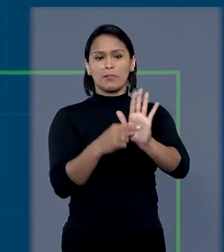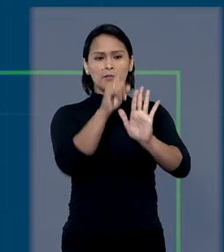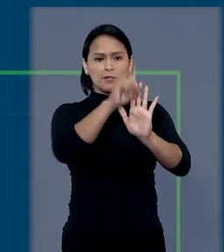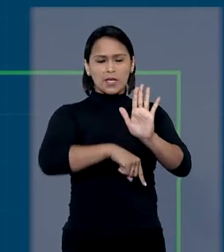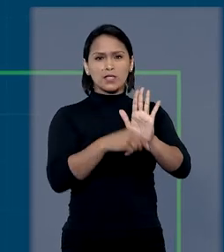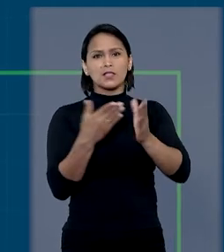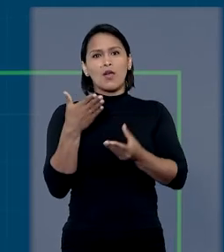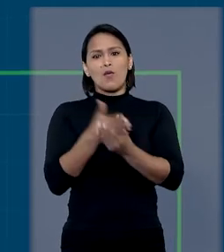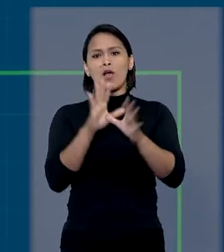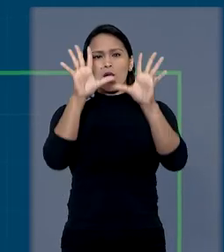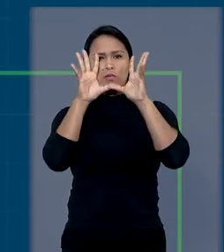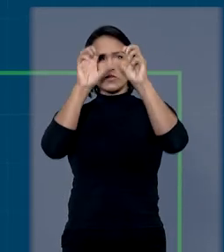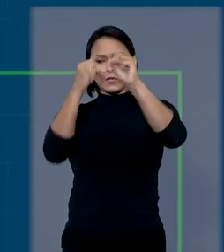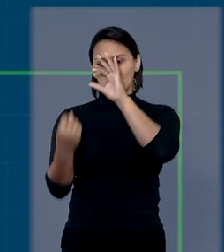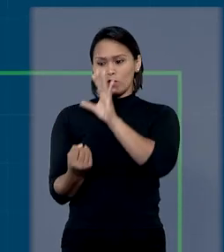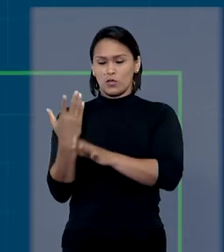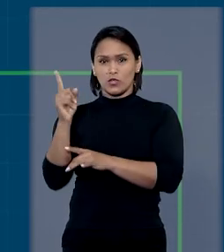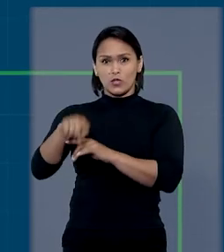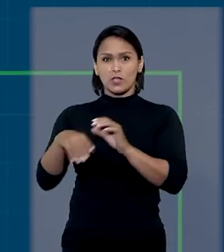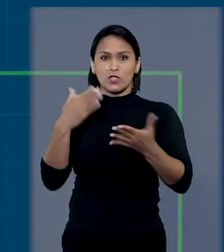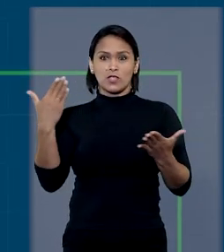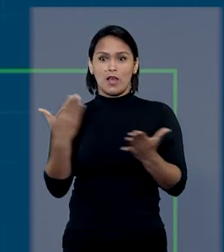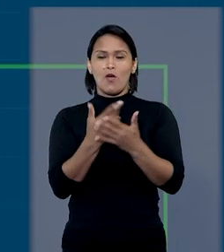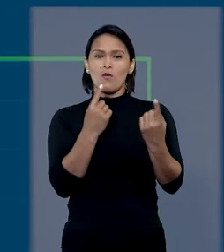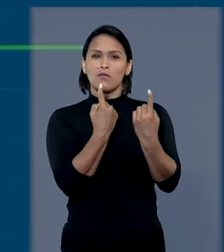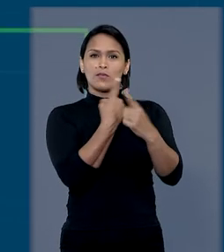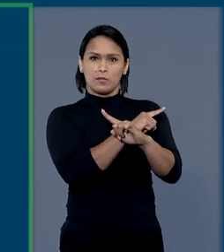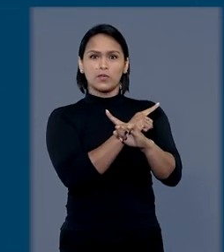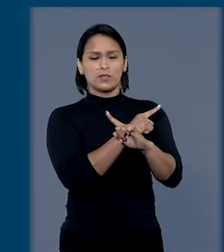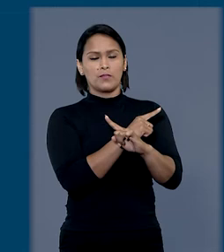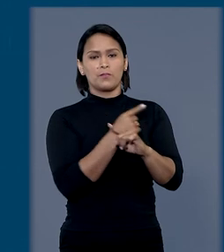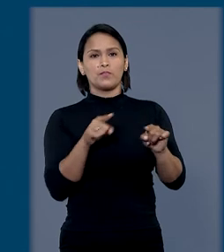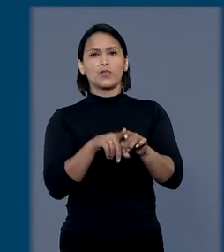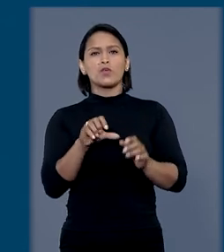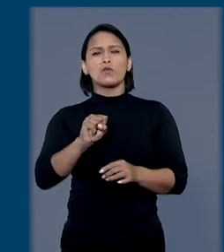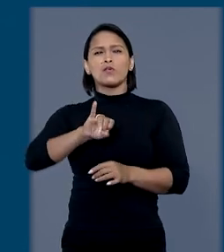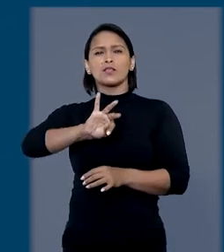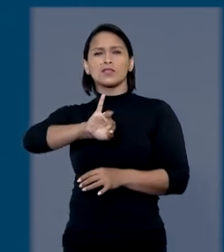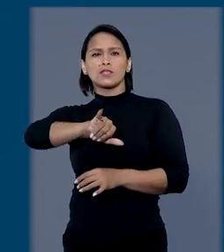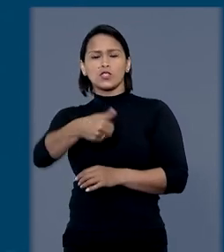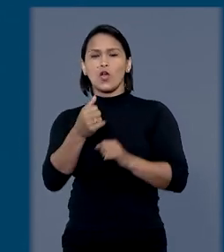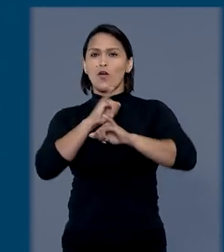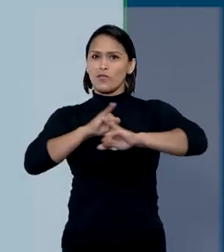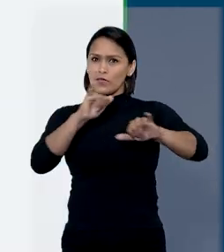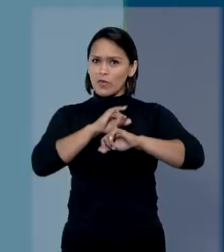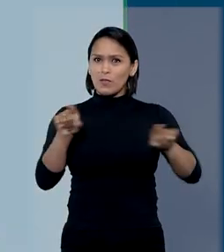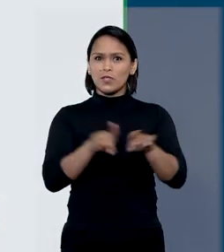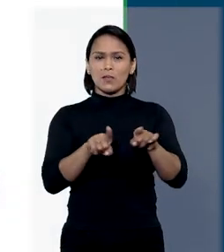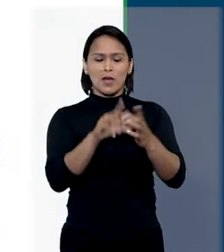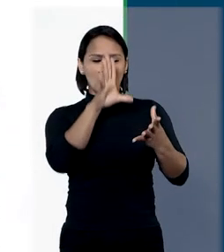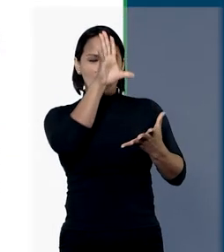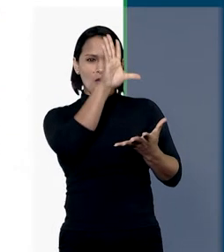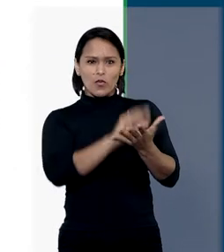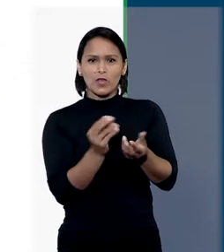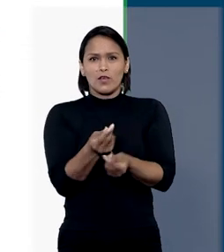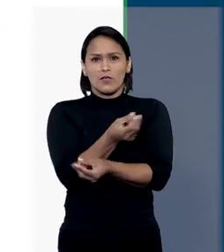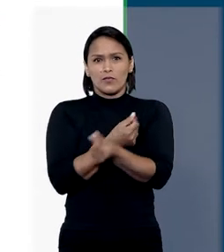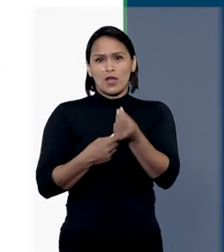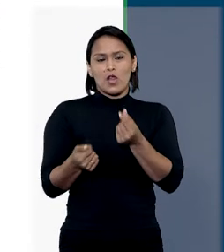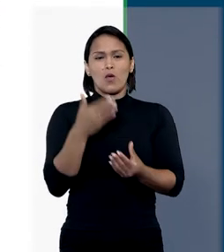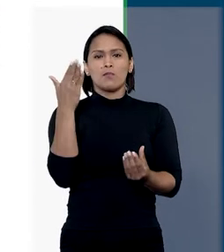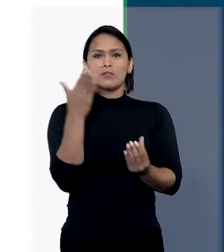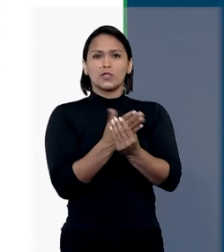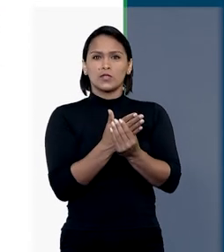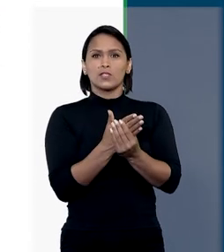ser apresentados perante o tribunal de origem, no ato da interposição. O STJ informa ainda que o recolhimento de